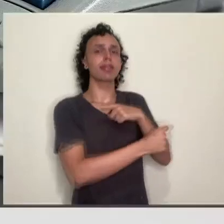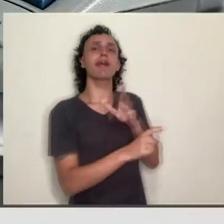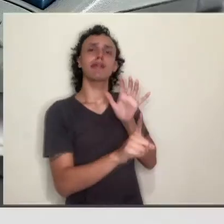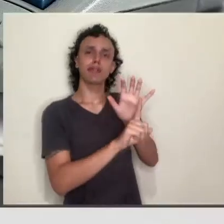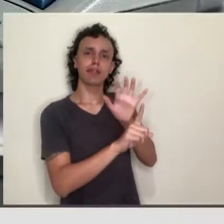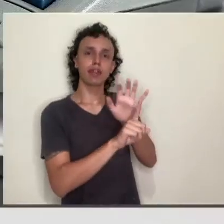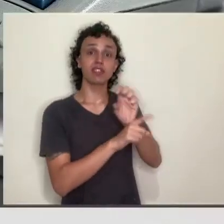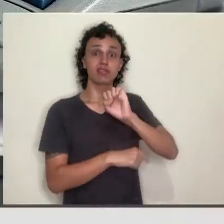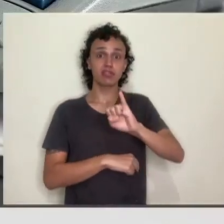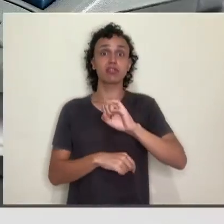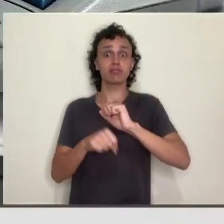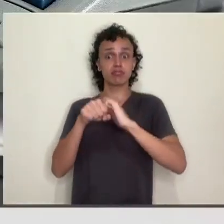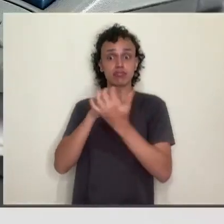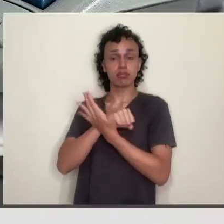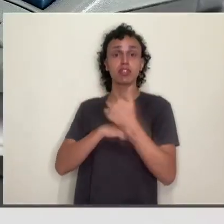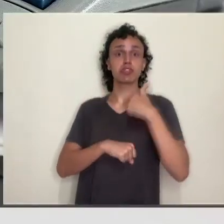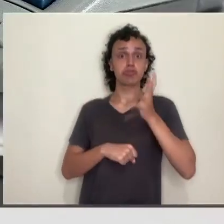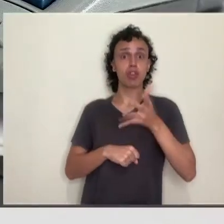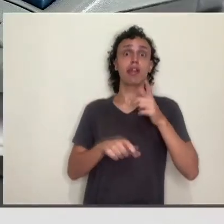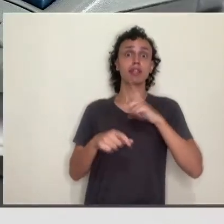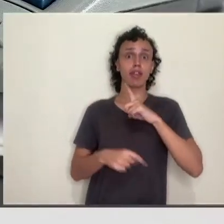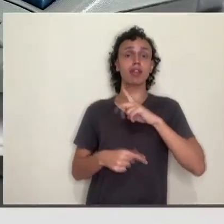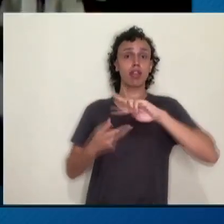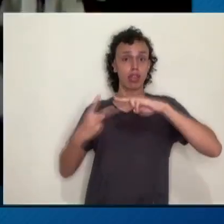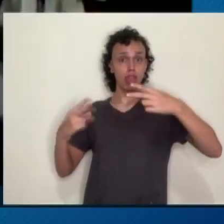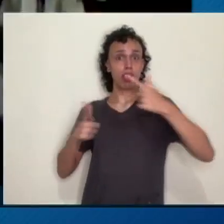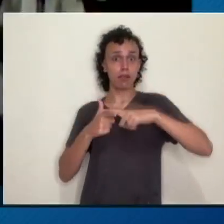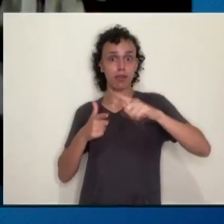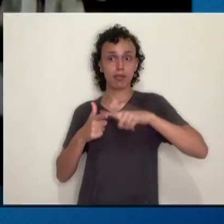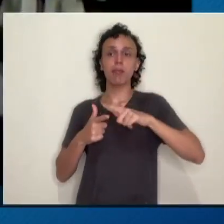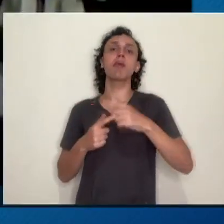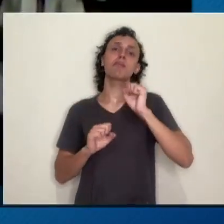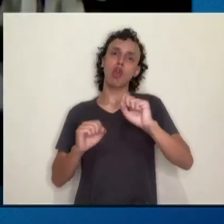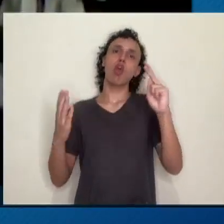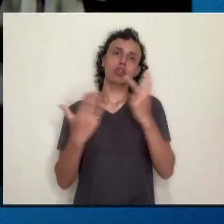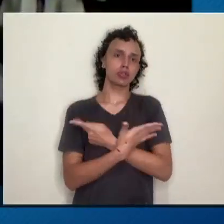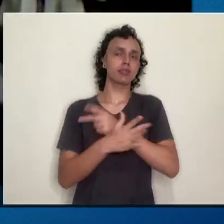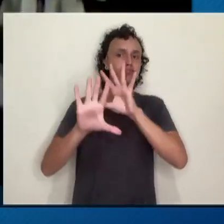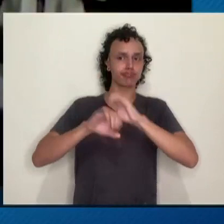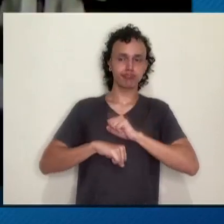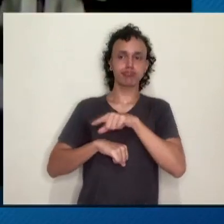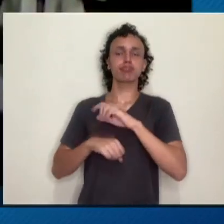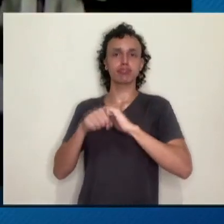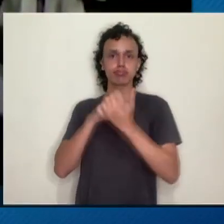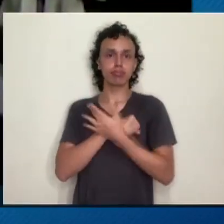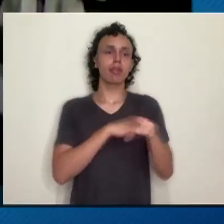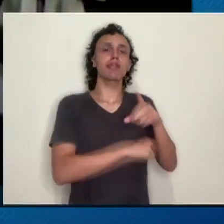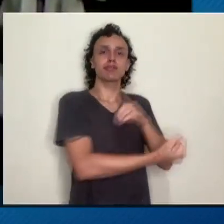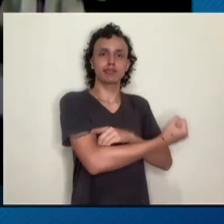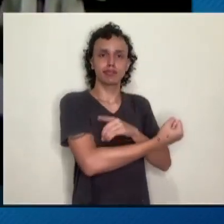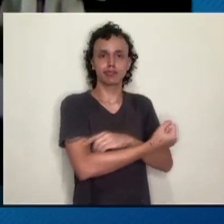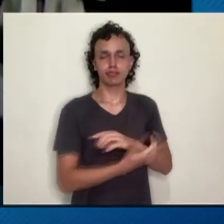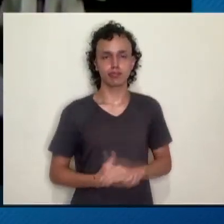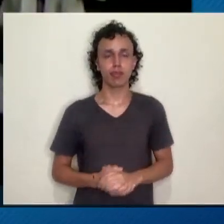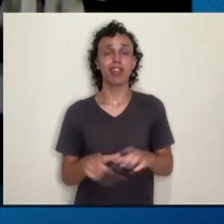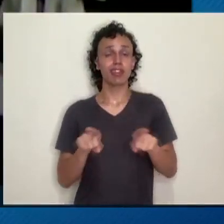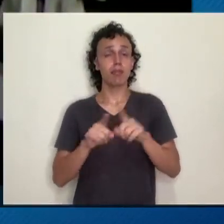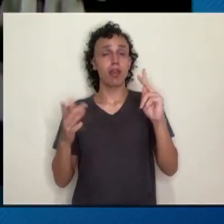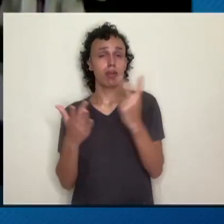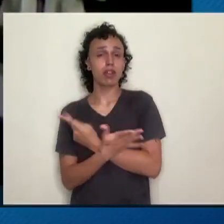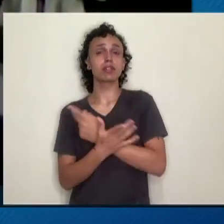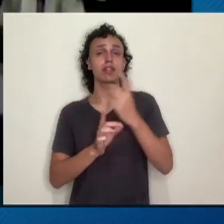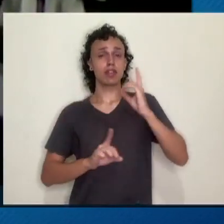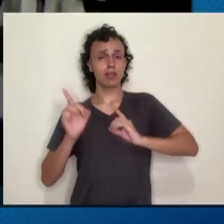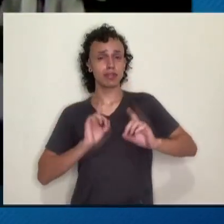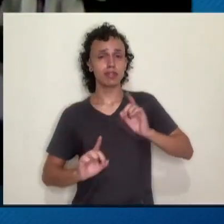se você tem predisposição, você pode vir a ter diabetes. Quadros de depressão são comuns e deterioração da